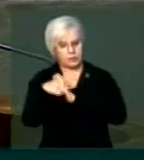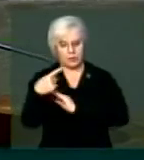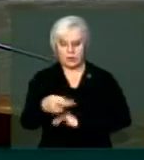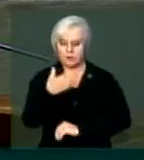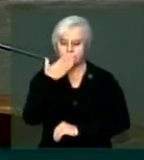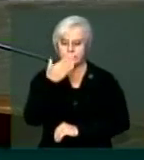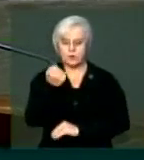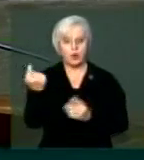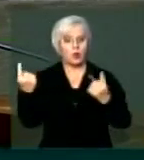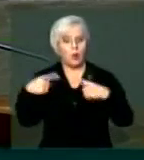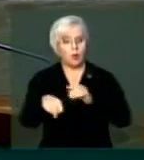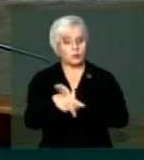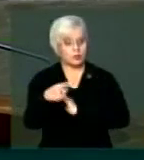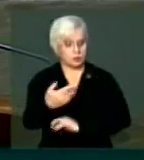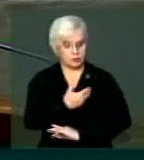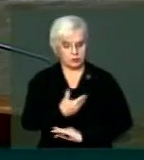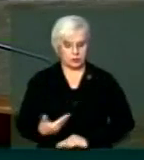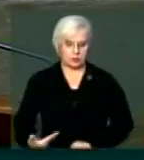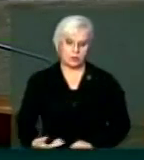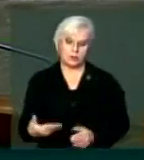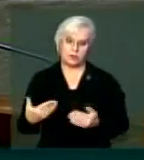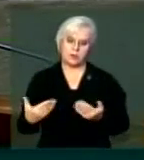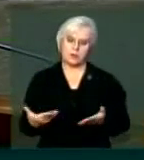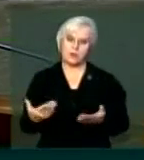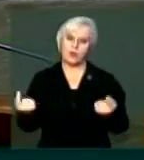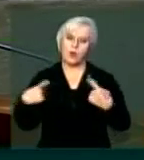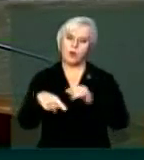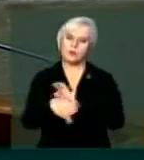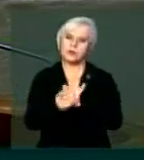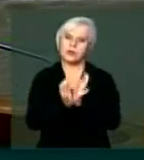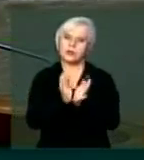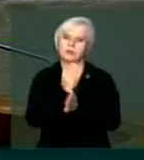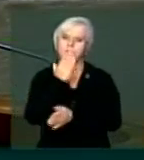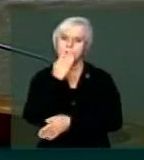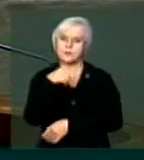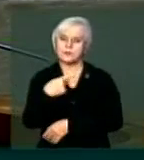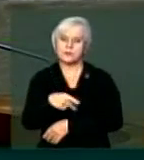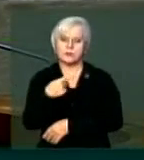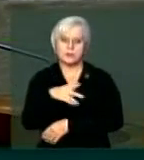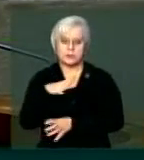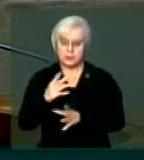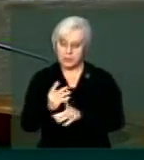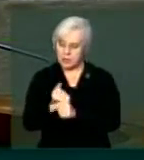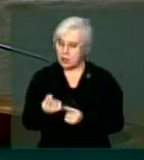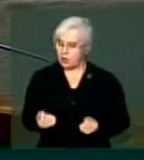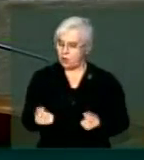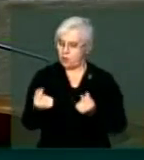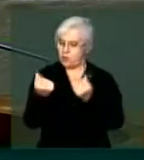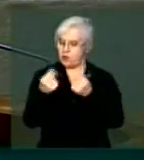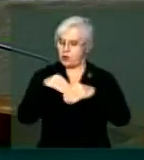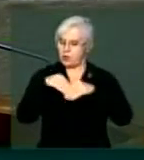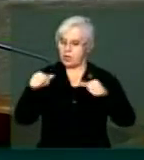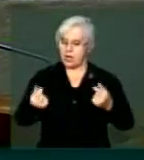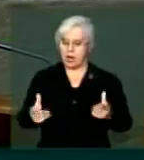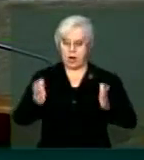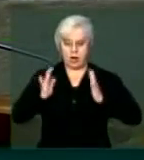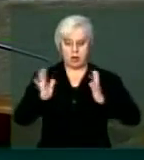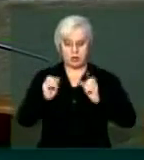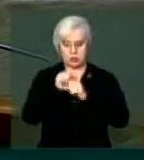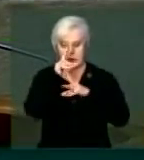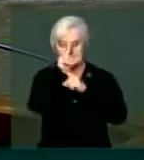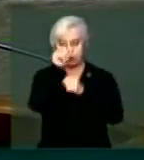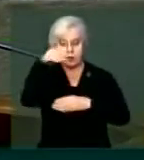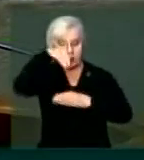modelo que está aí, que é excludente, a esse modelo que concentra a renda, a terra, riqueza e